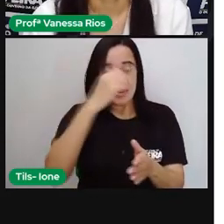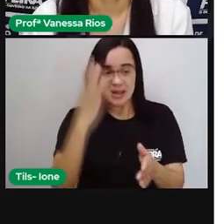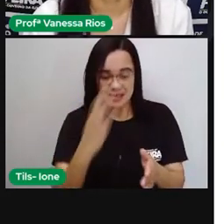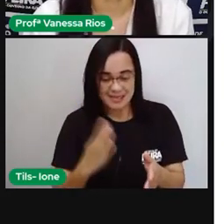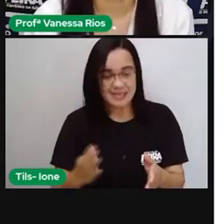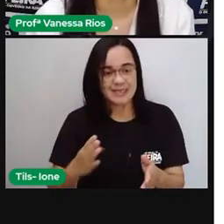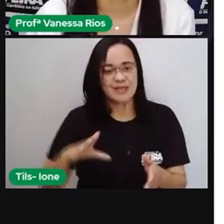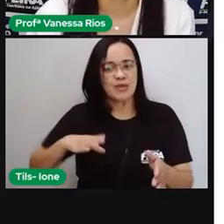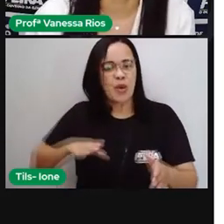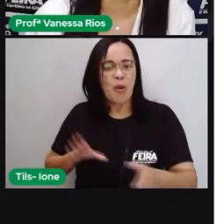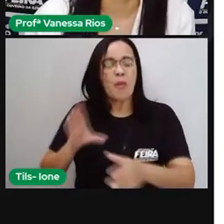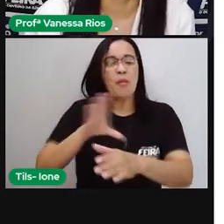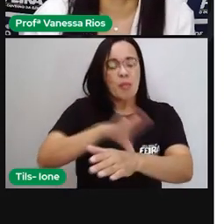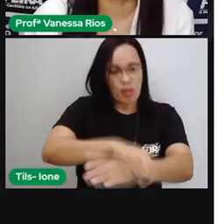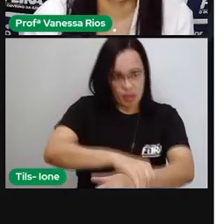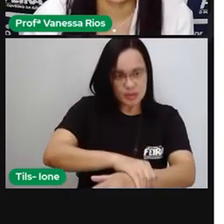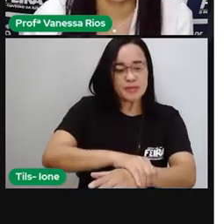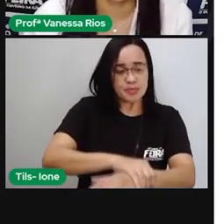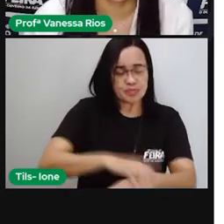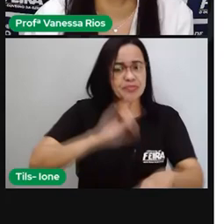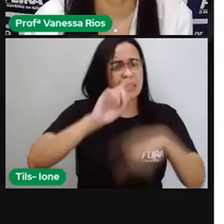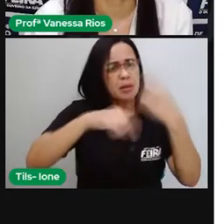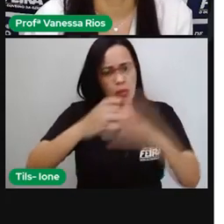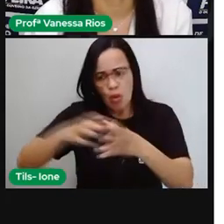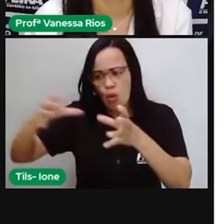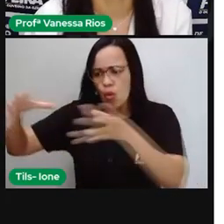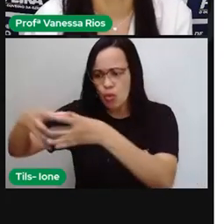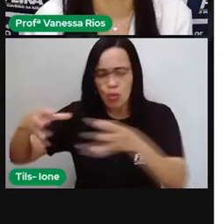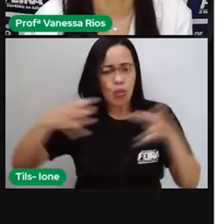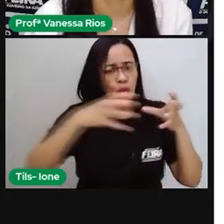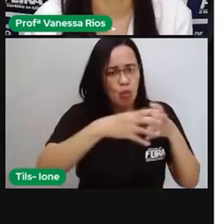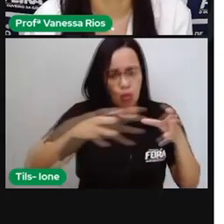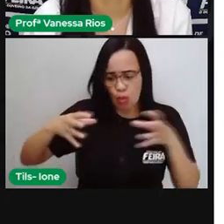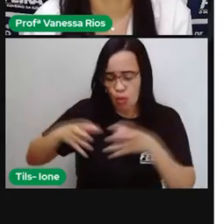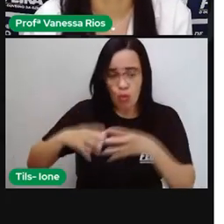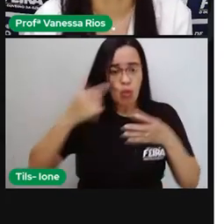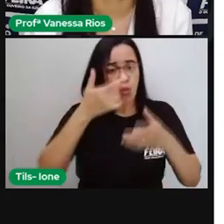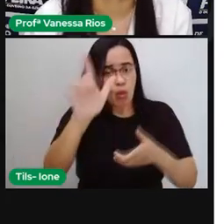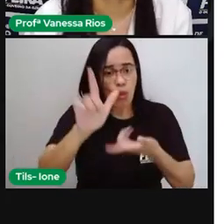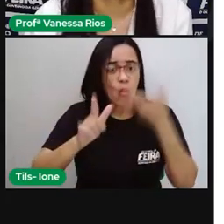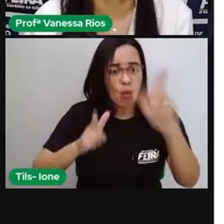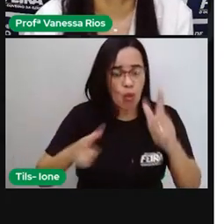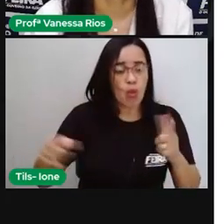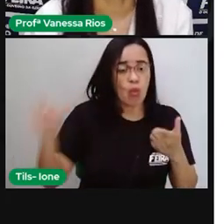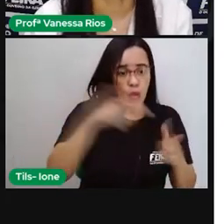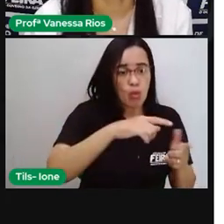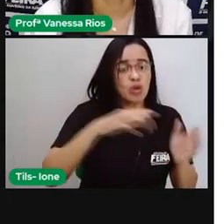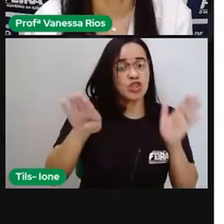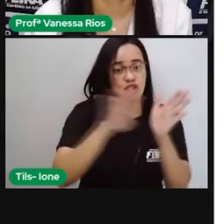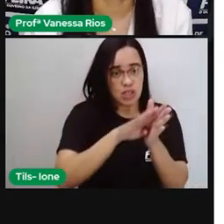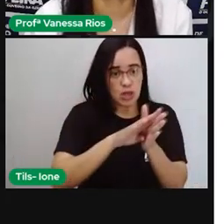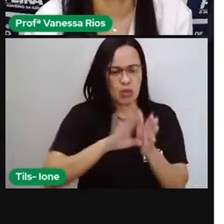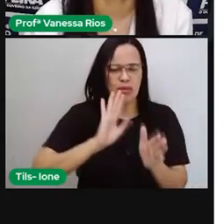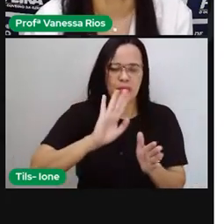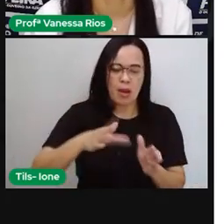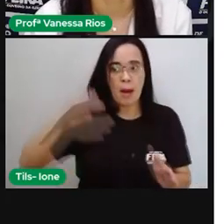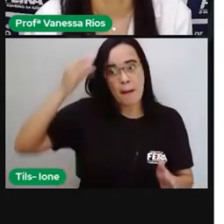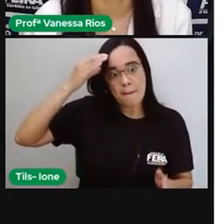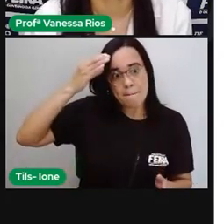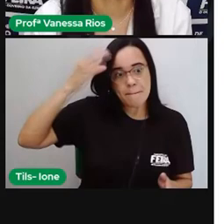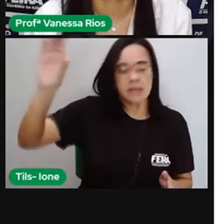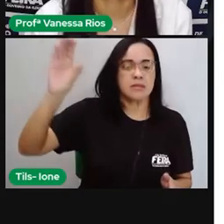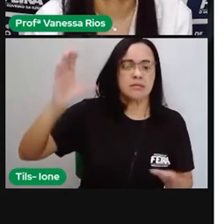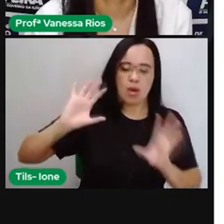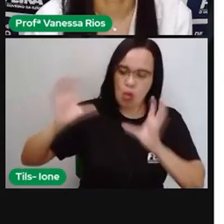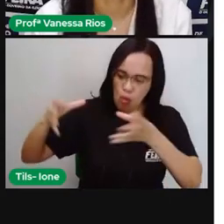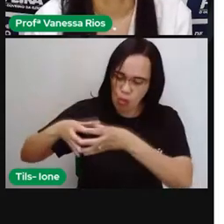Brasil. Outros grupos europeus também vieram, né, para as nossas terras, mas o principal foram os portugueses, que chegaram aqui